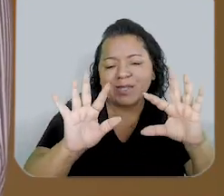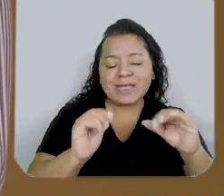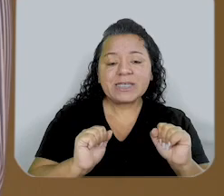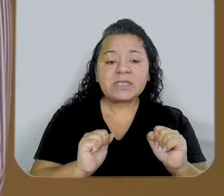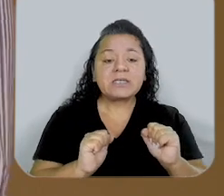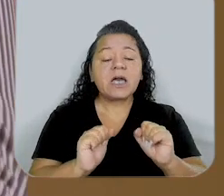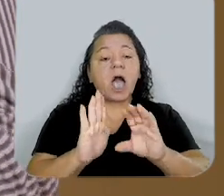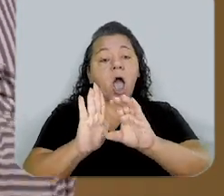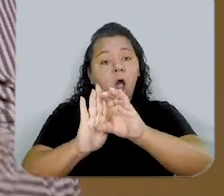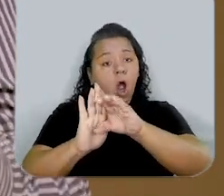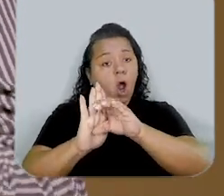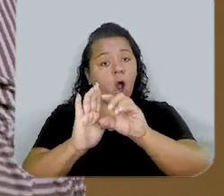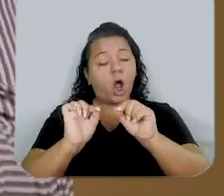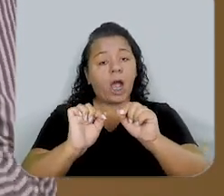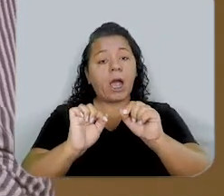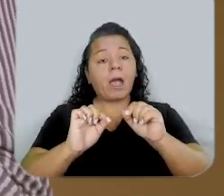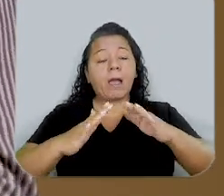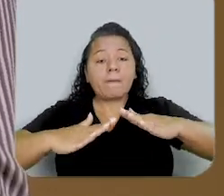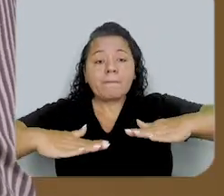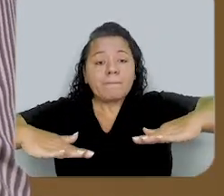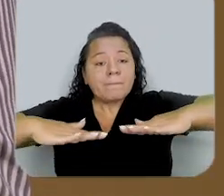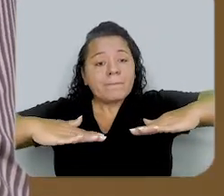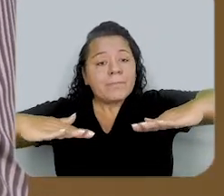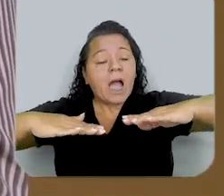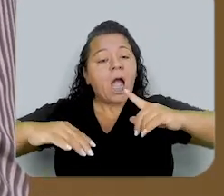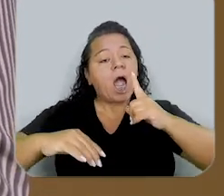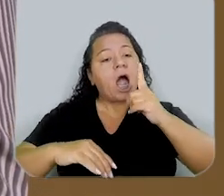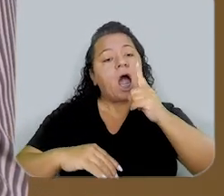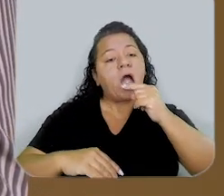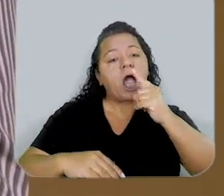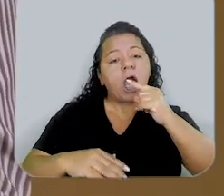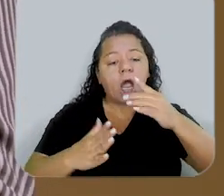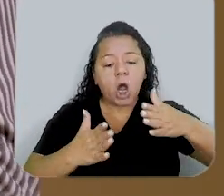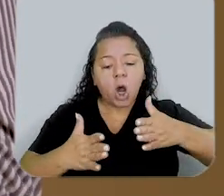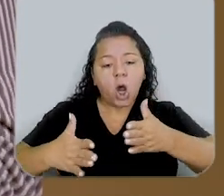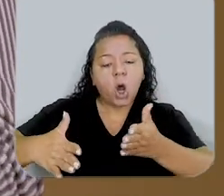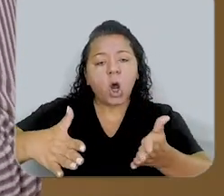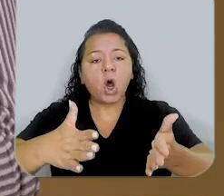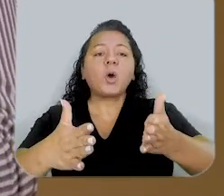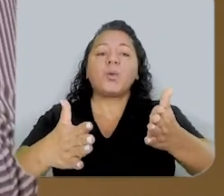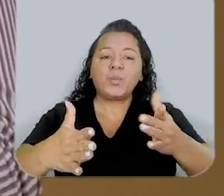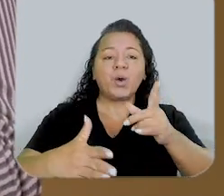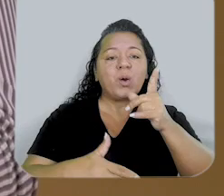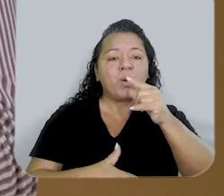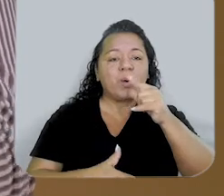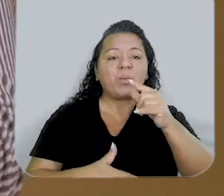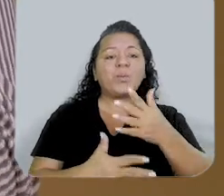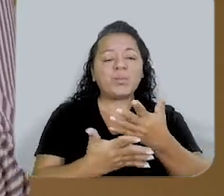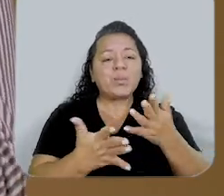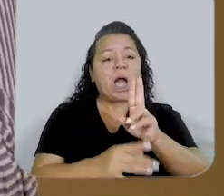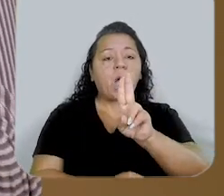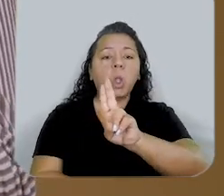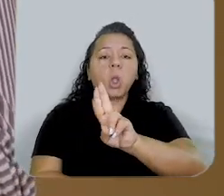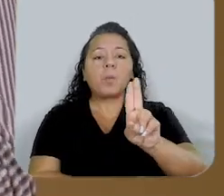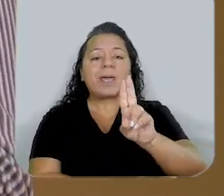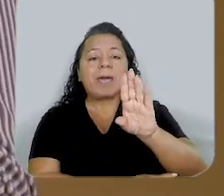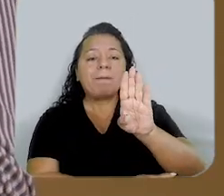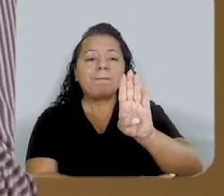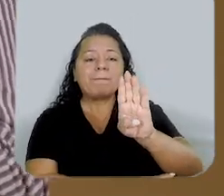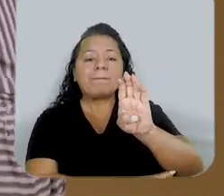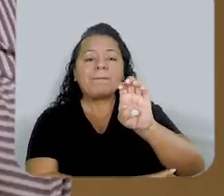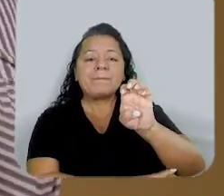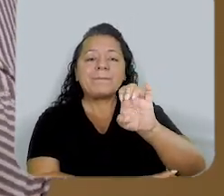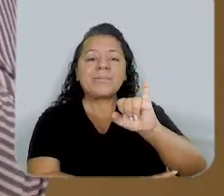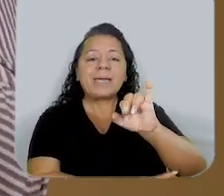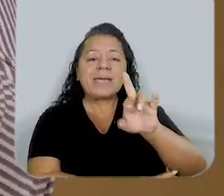vontade. Então, vem de beira de rio, né? E o que a gente quer dizer, essa nomenclatura, vamos dizer assim,